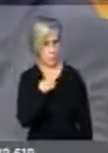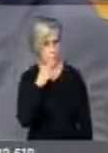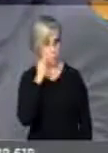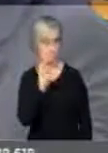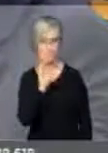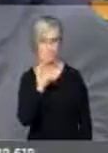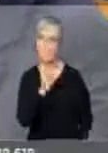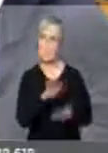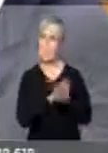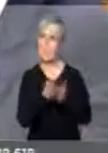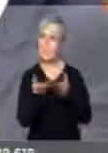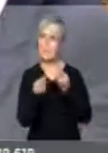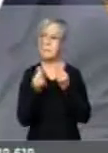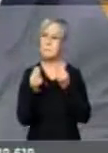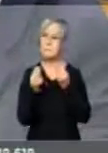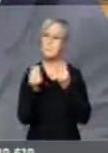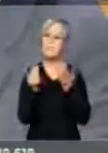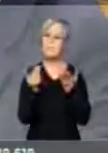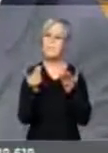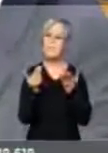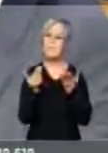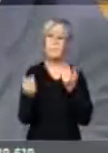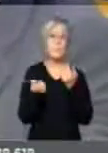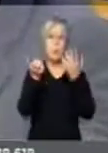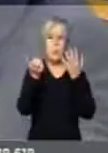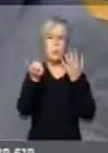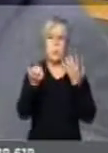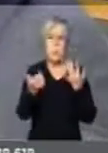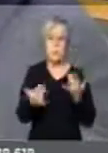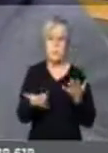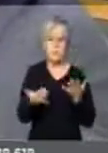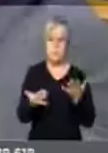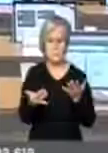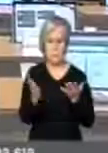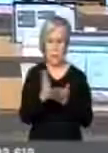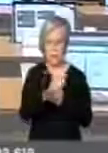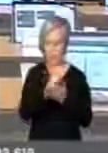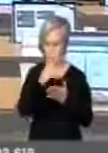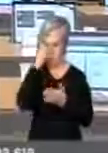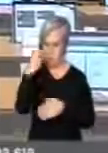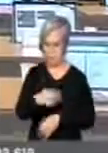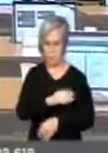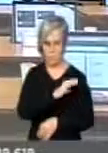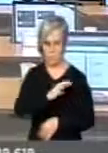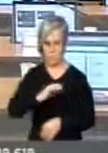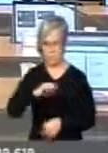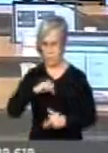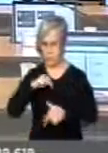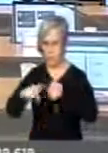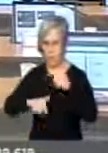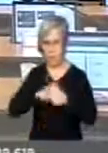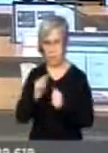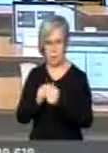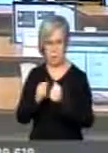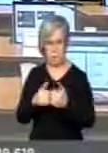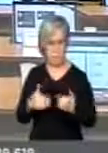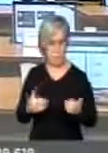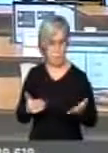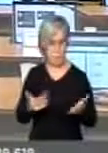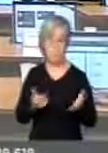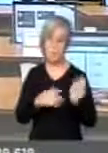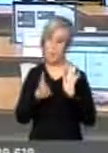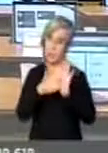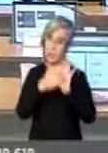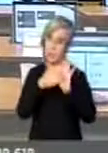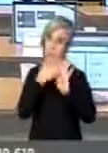nenhuma palavra, de que algum membro da comissão estivesse aqui trabalhando. É evidente que tem uma